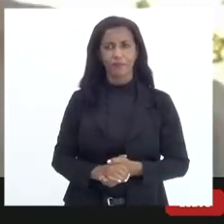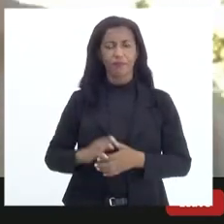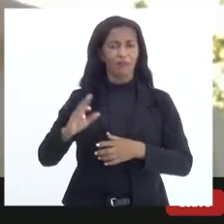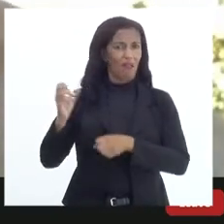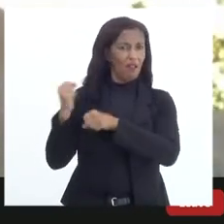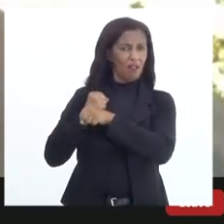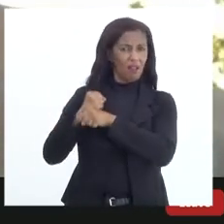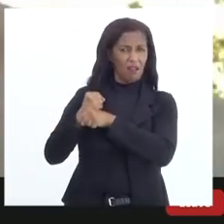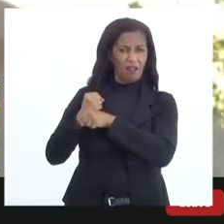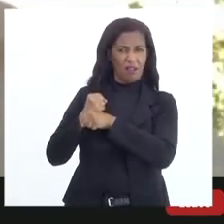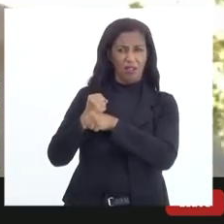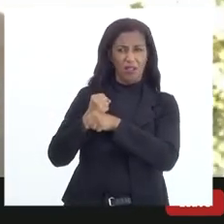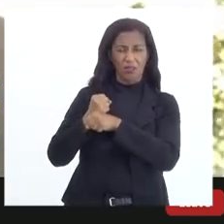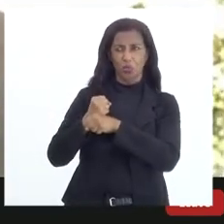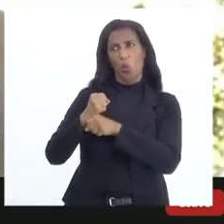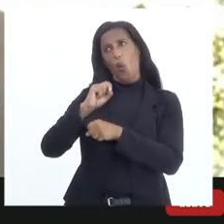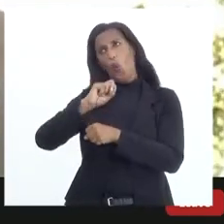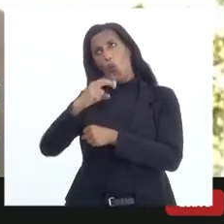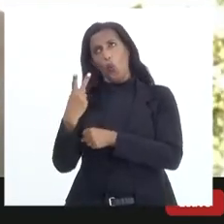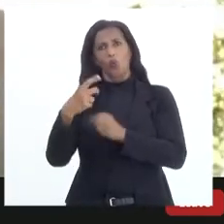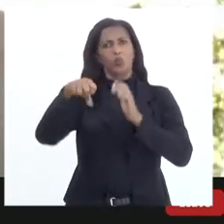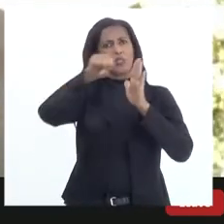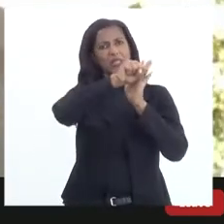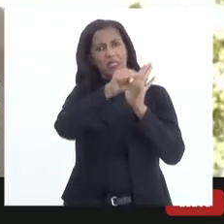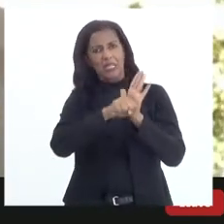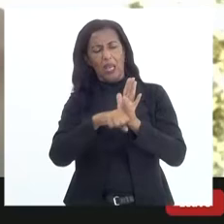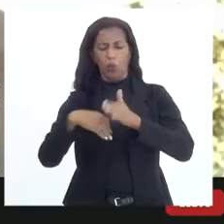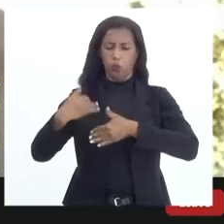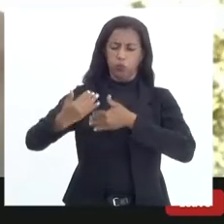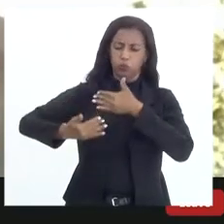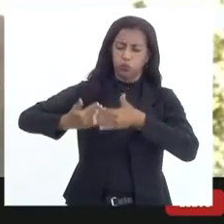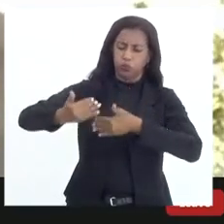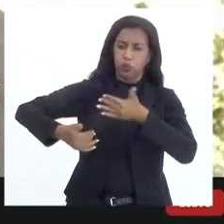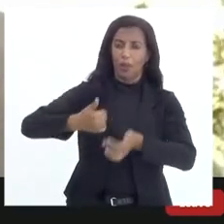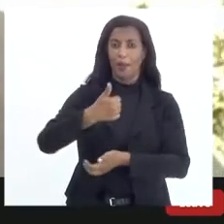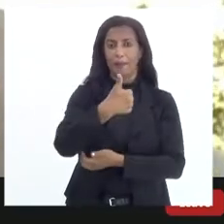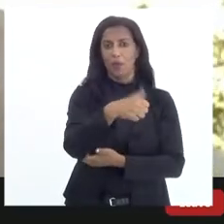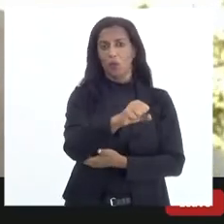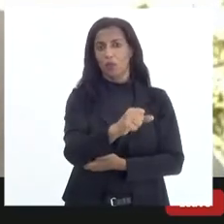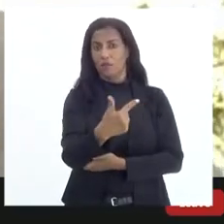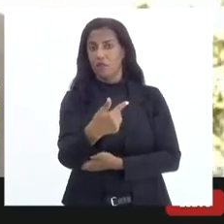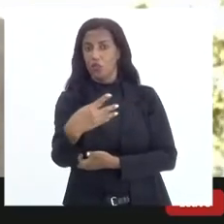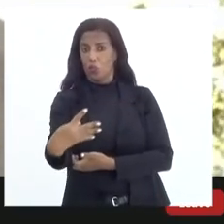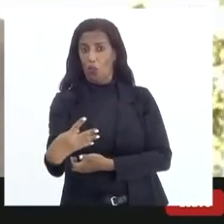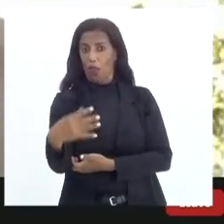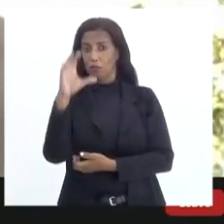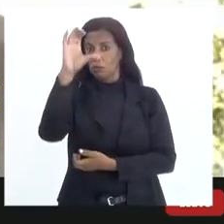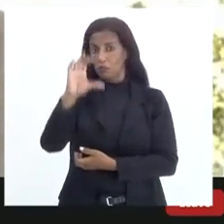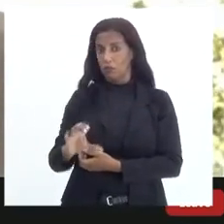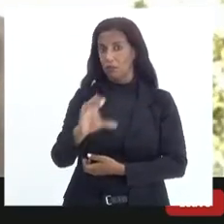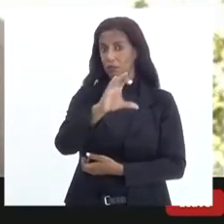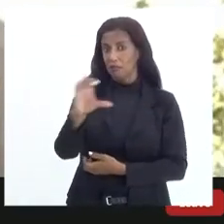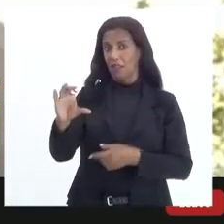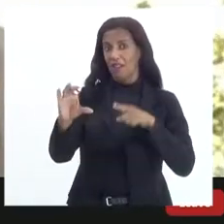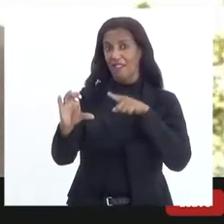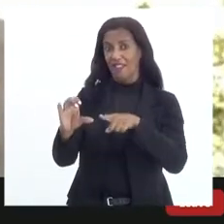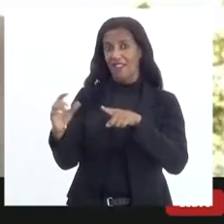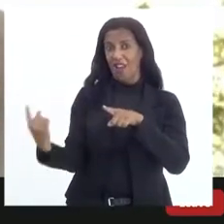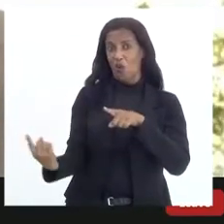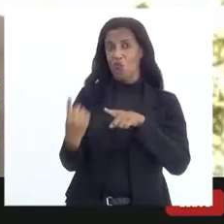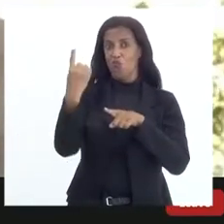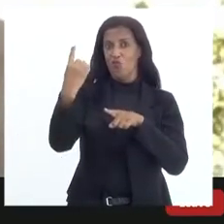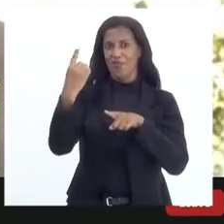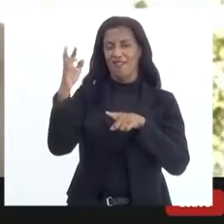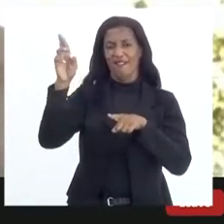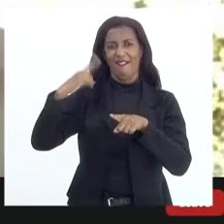e décadas e séculos, talvez. Né? Você vê, em 1824, o catolicismo era a religião oficial do Império.